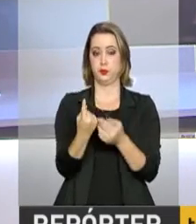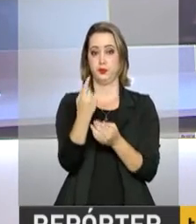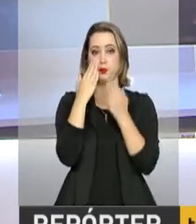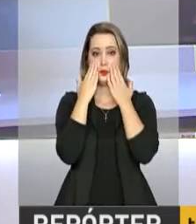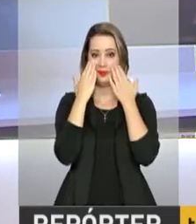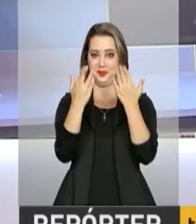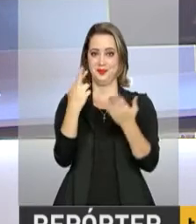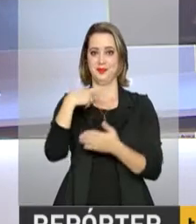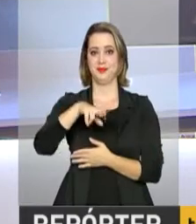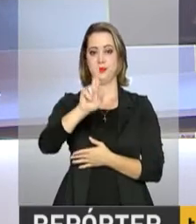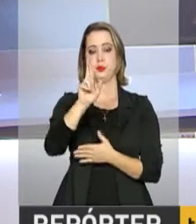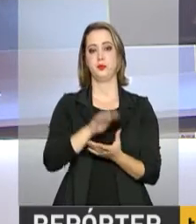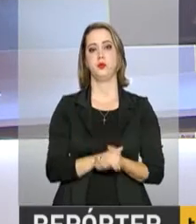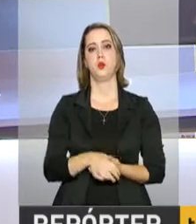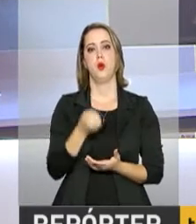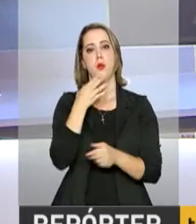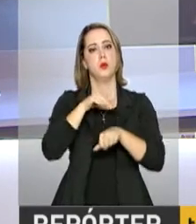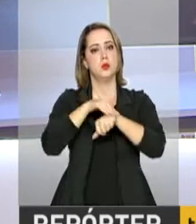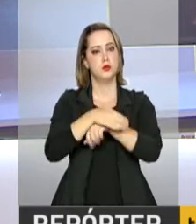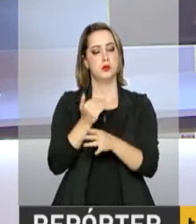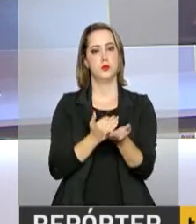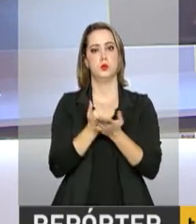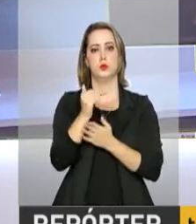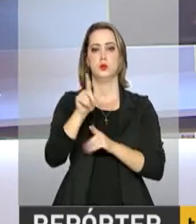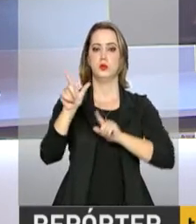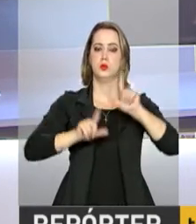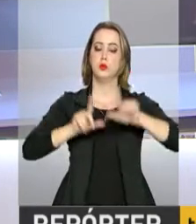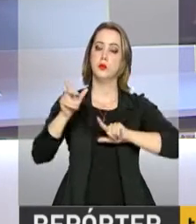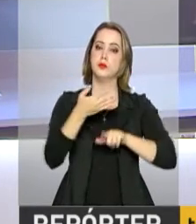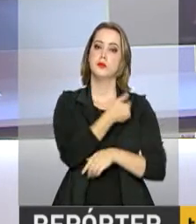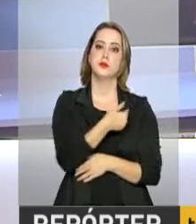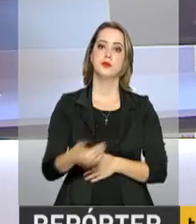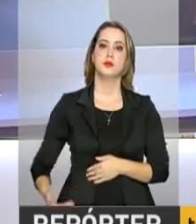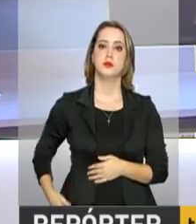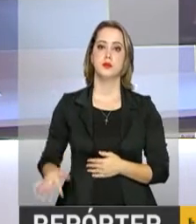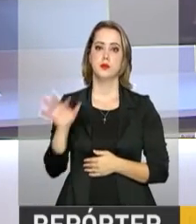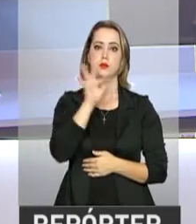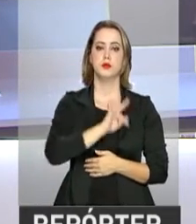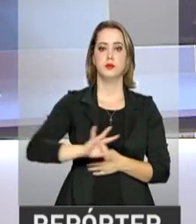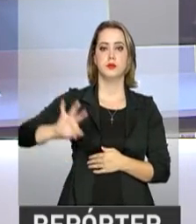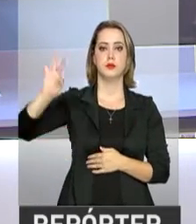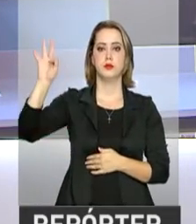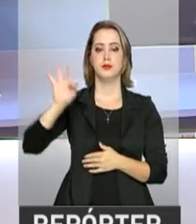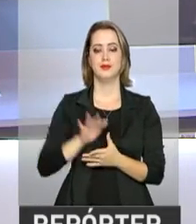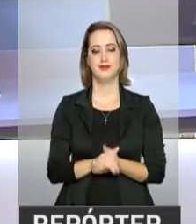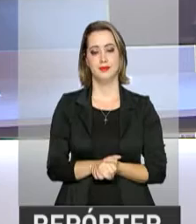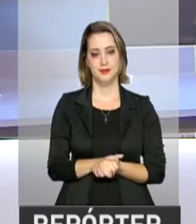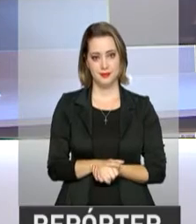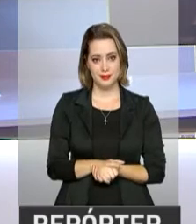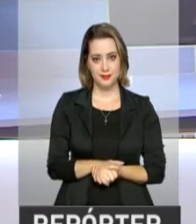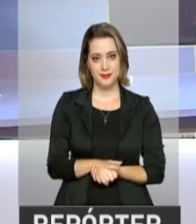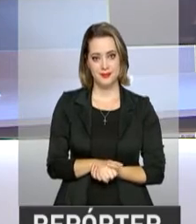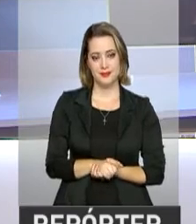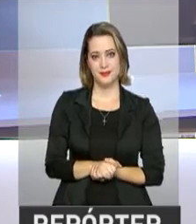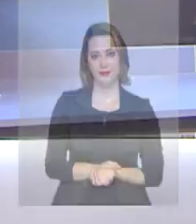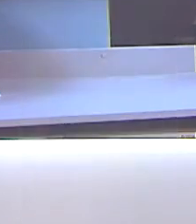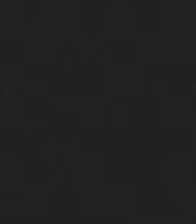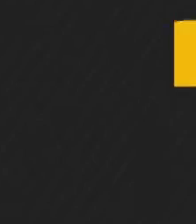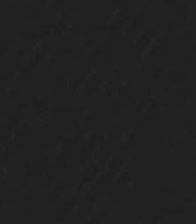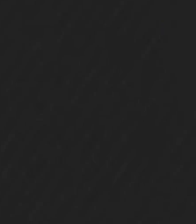repórter nbr uma ótima noite pra você e continue com a gente aqui na nbr a tv do governo federal